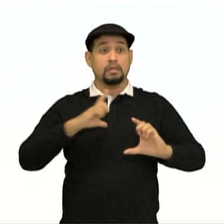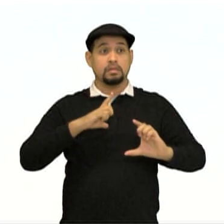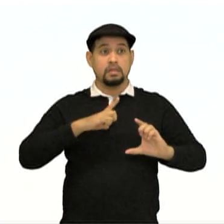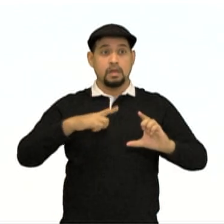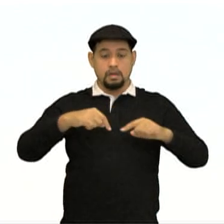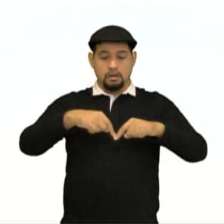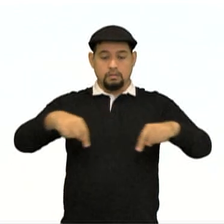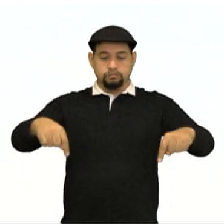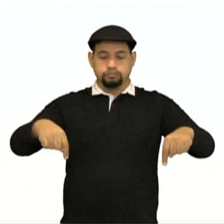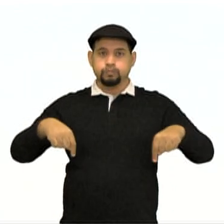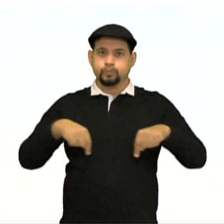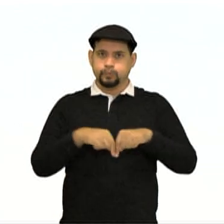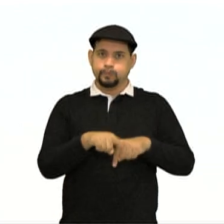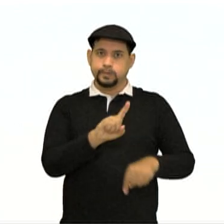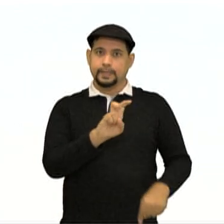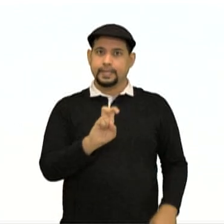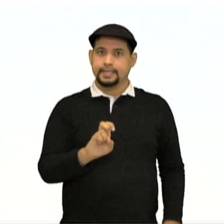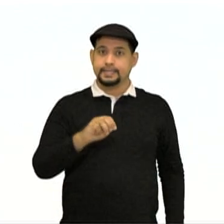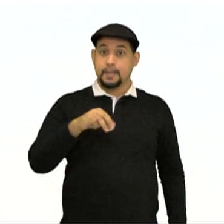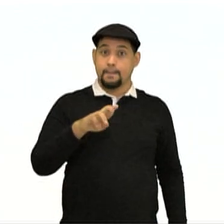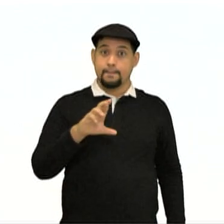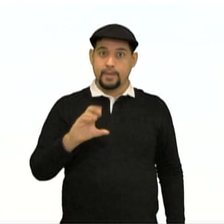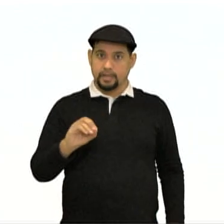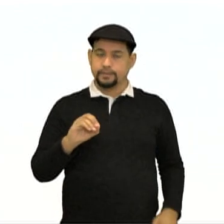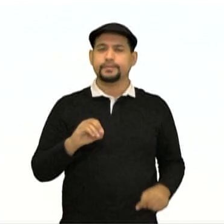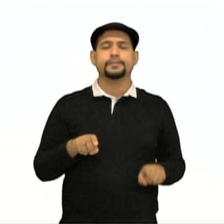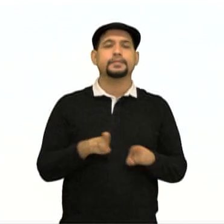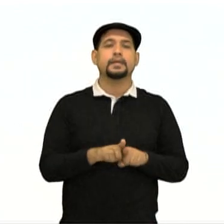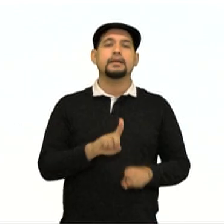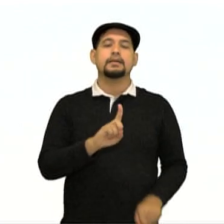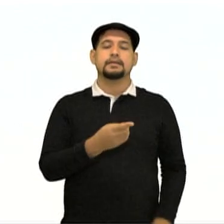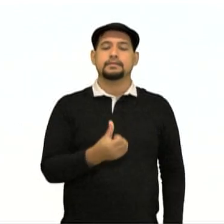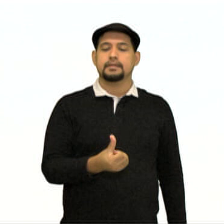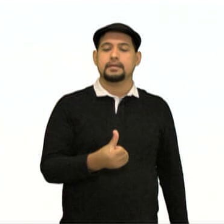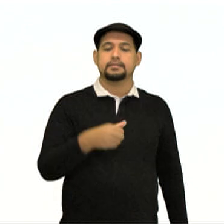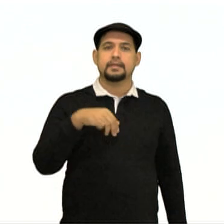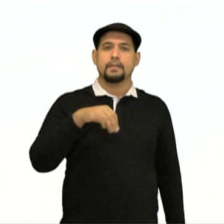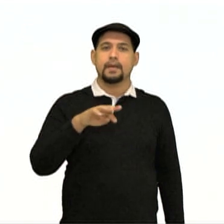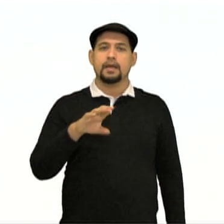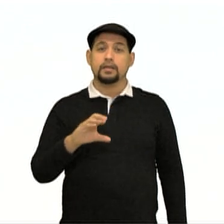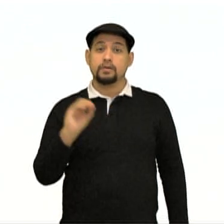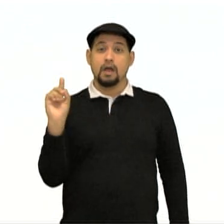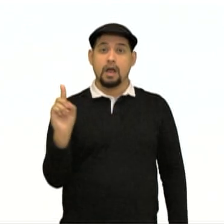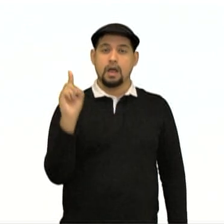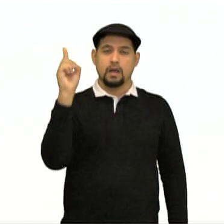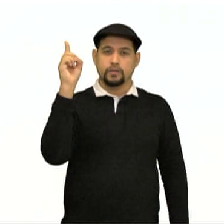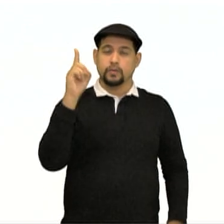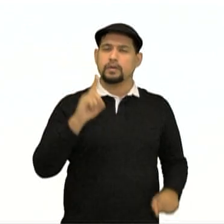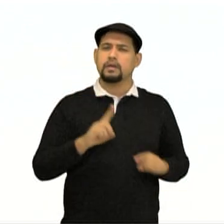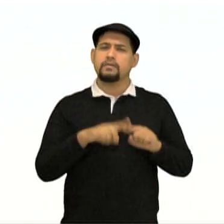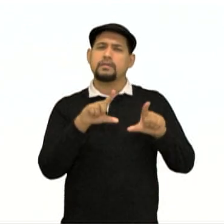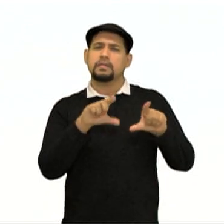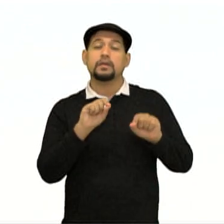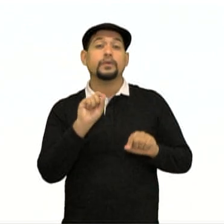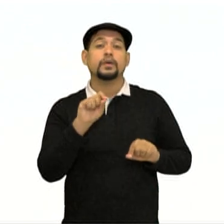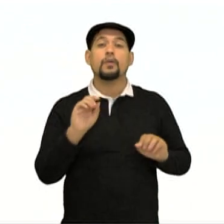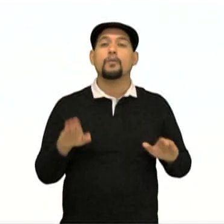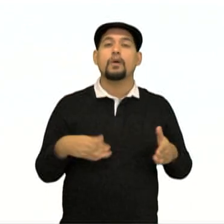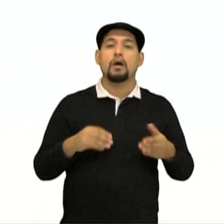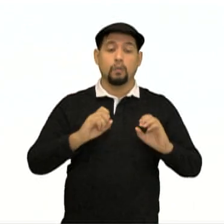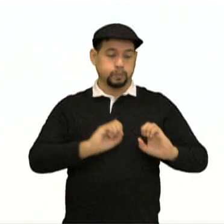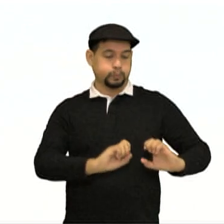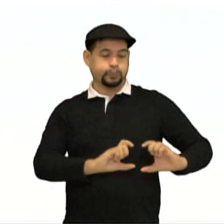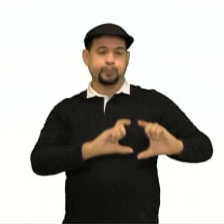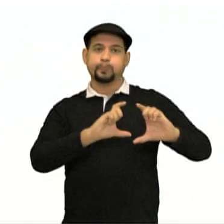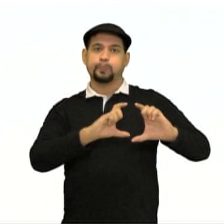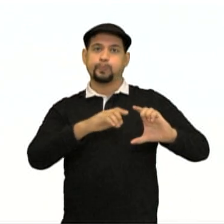reto de 15 metros de diâmetro e 6 metros de altura. Determine a